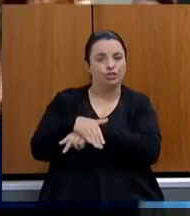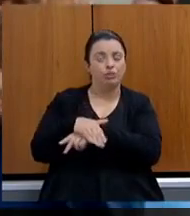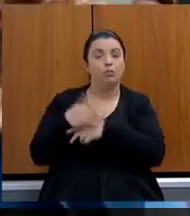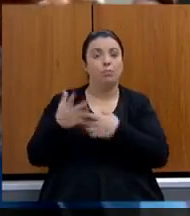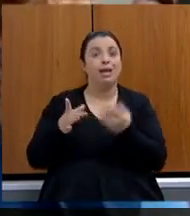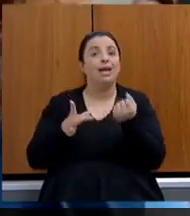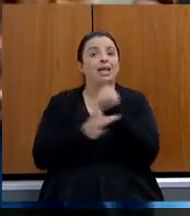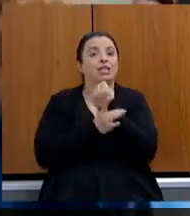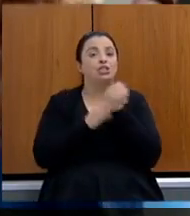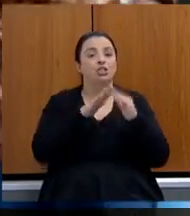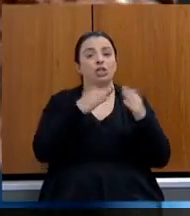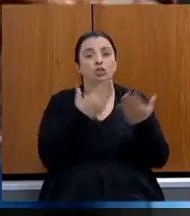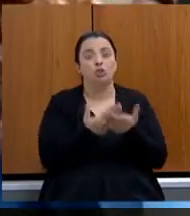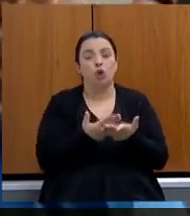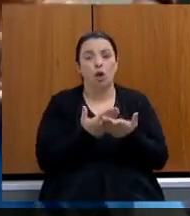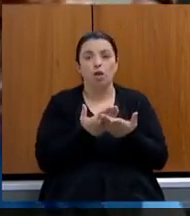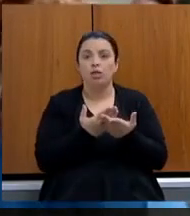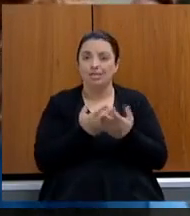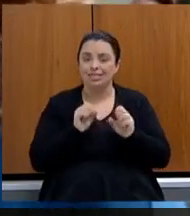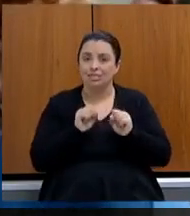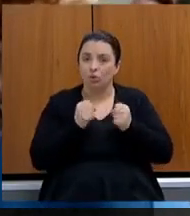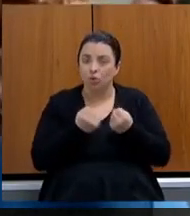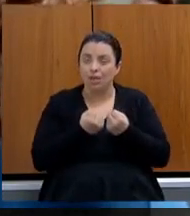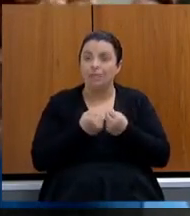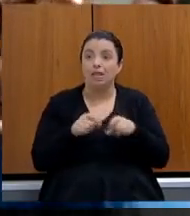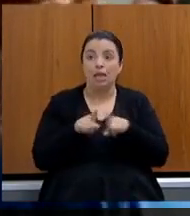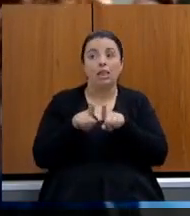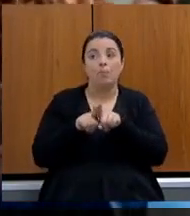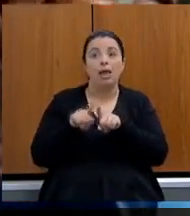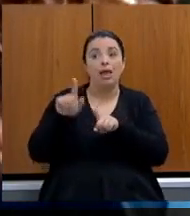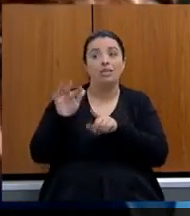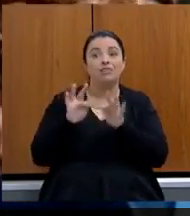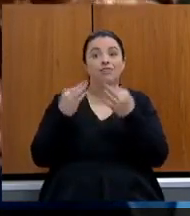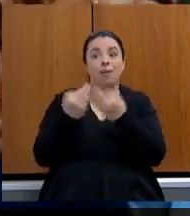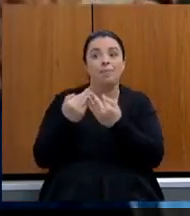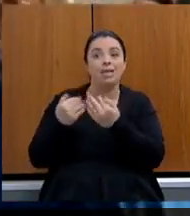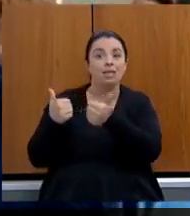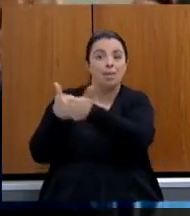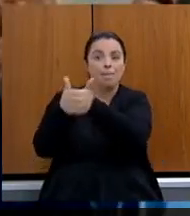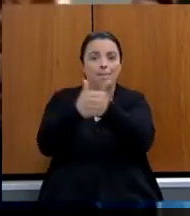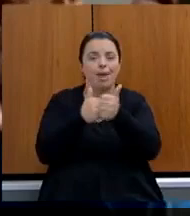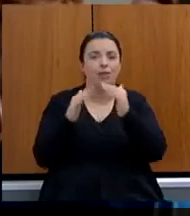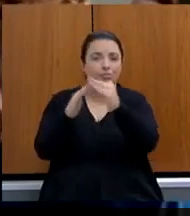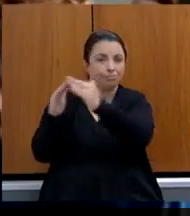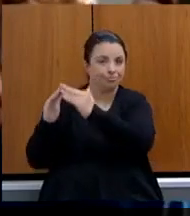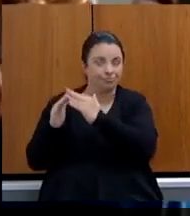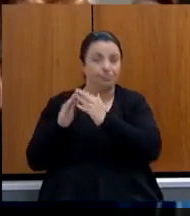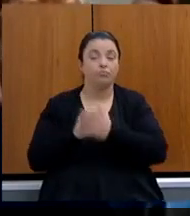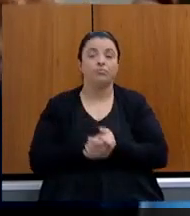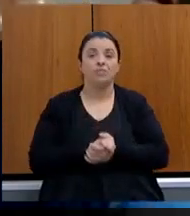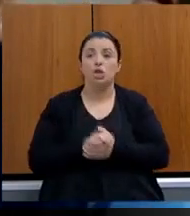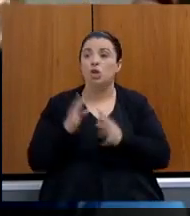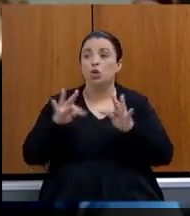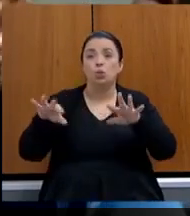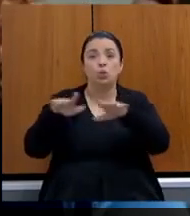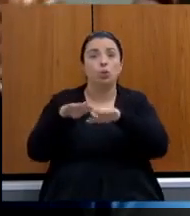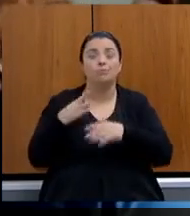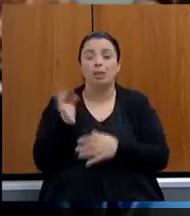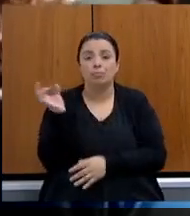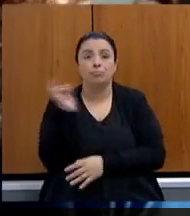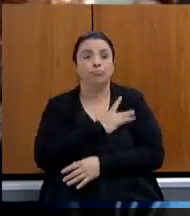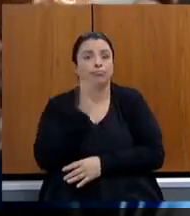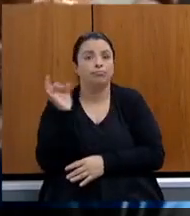para a escola mas para as famílias que vivem no entorno daquela escola então tá todo mundo amedrontado e o pedido do secretário é para que você